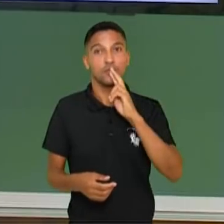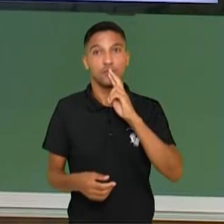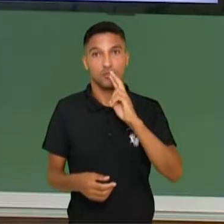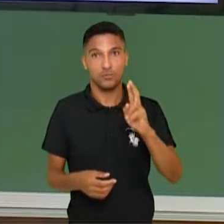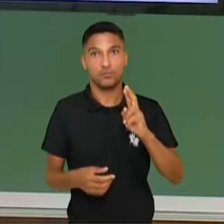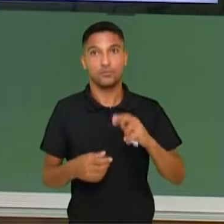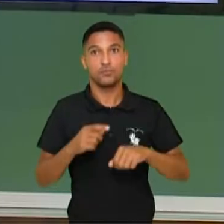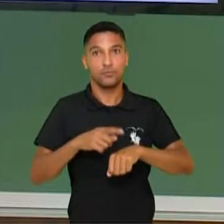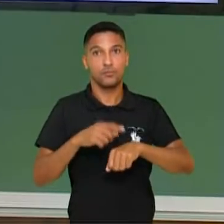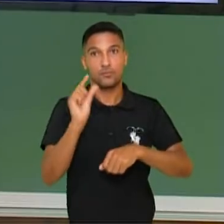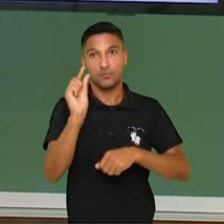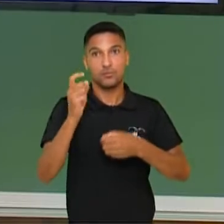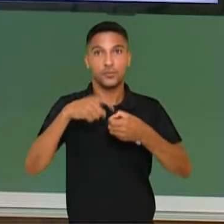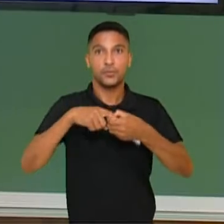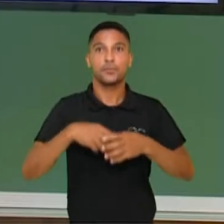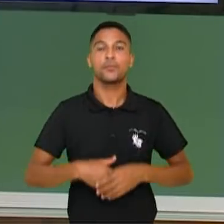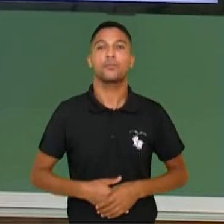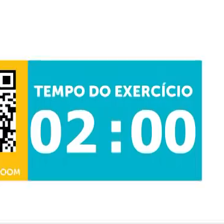e eu já volto.